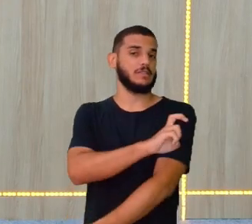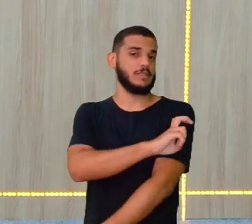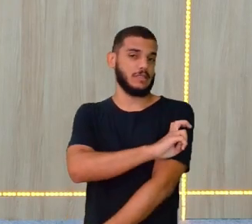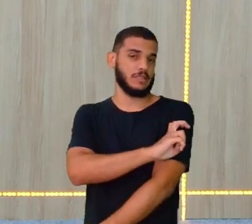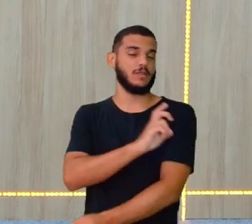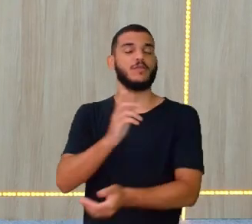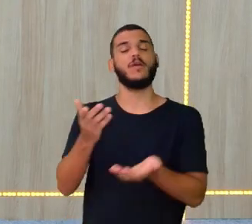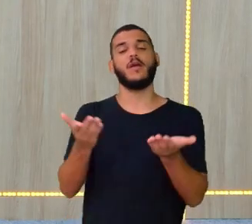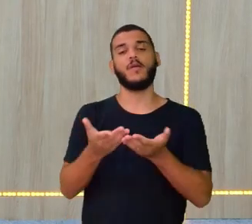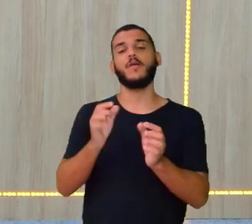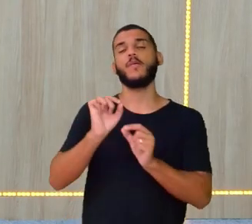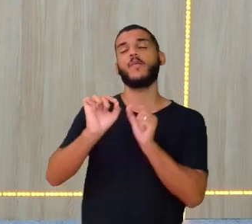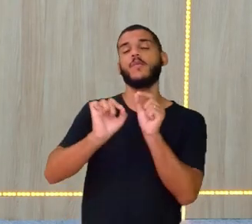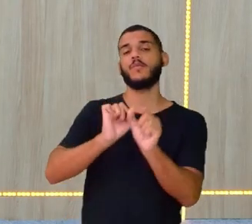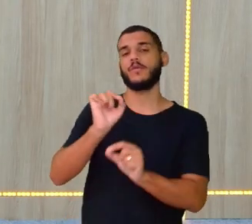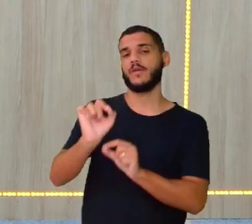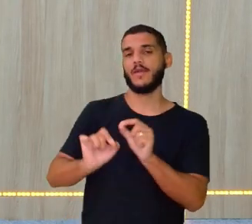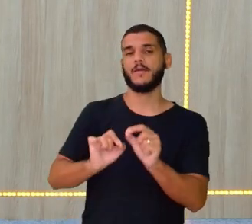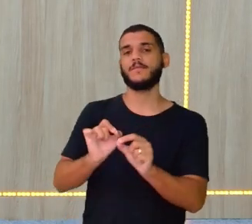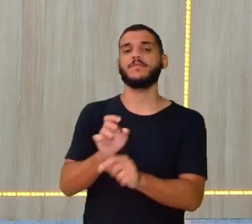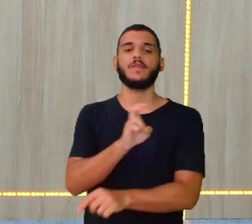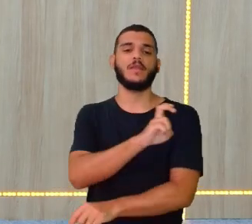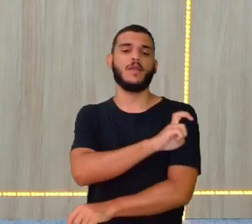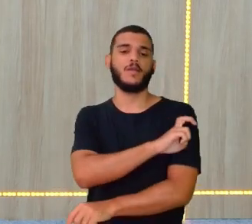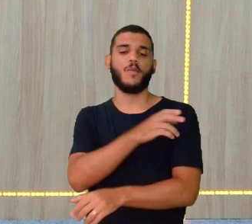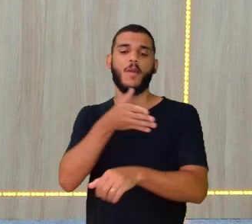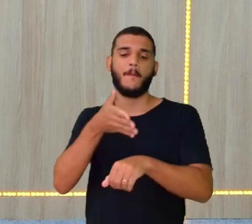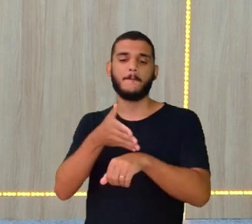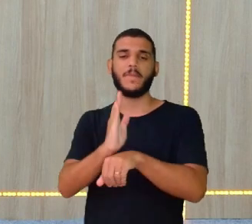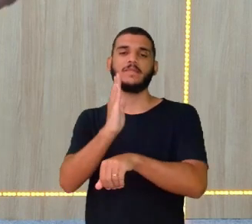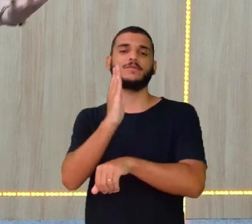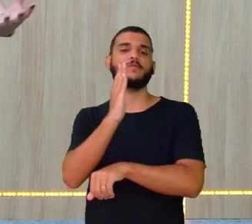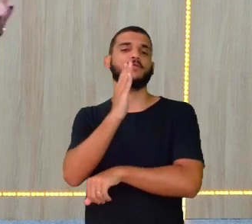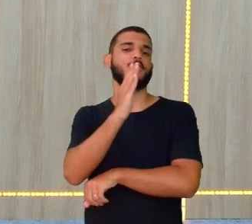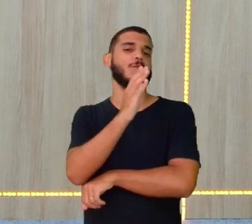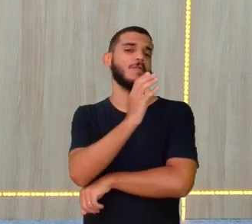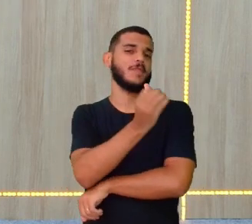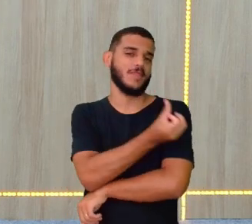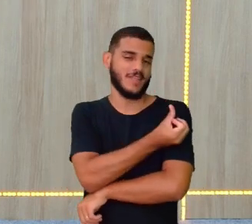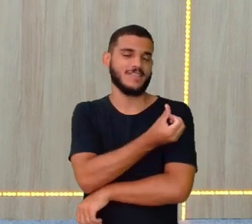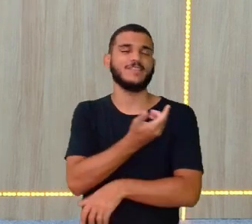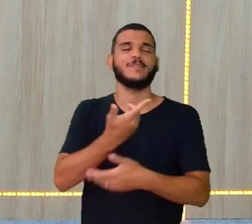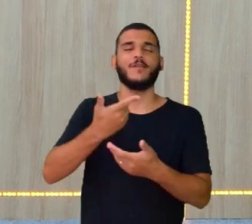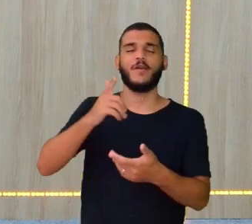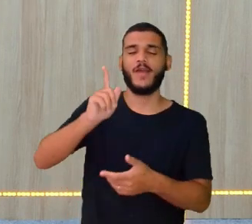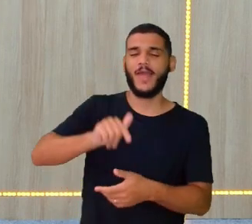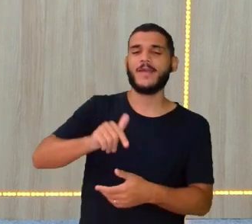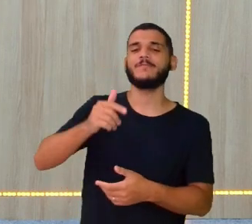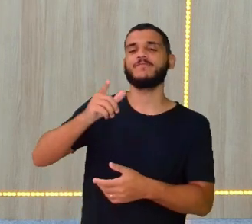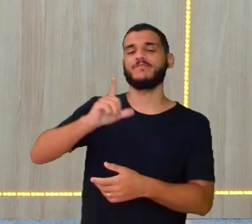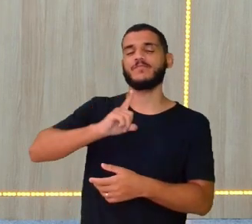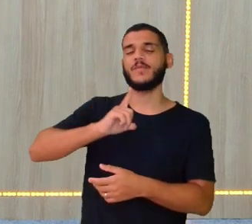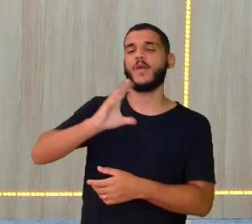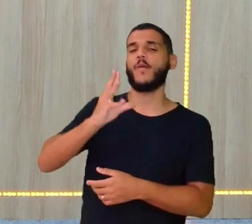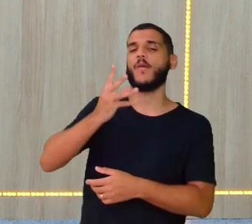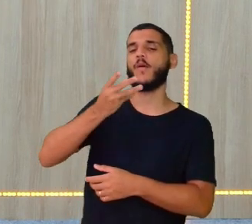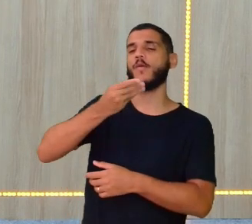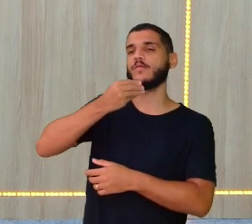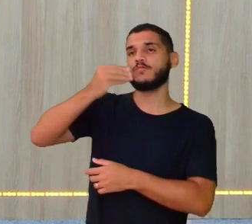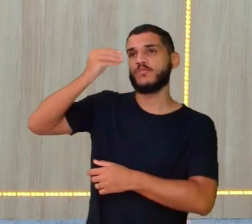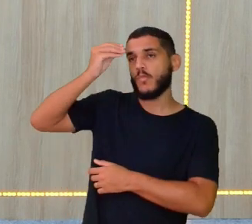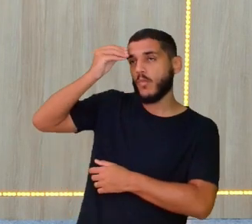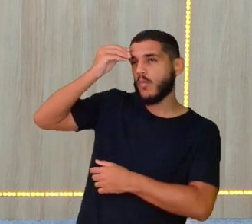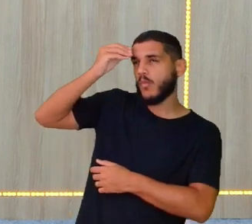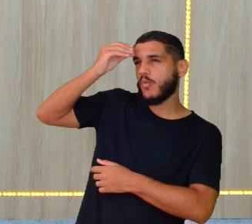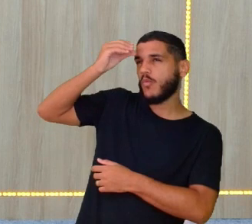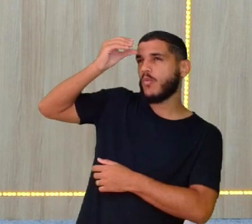Da mala do quinto ano, a mala de aprendizado, de conhecimento, e agora vocês